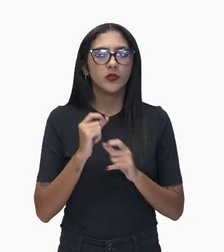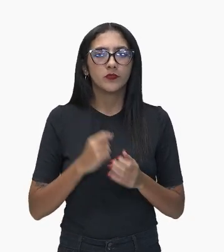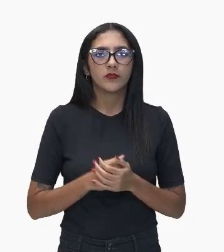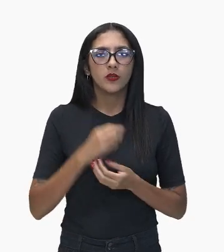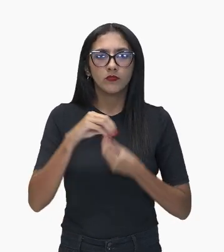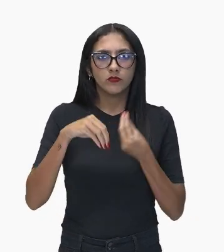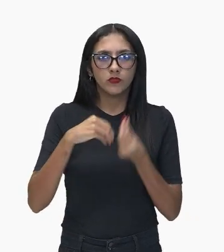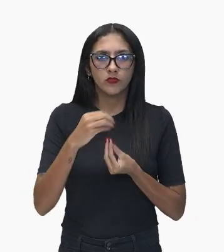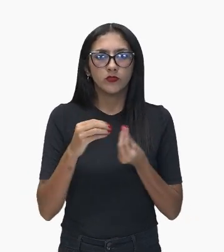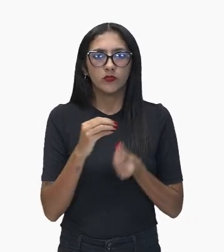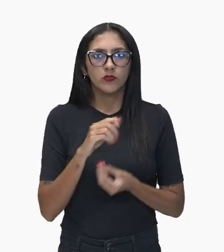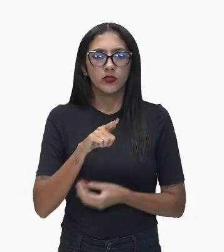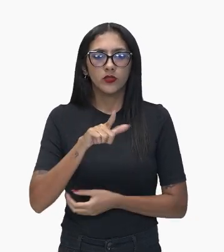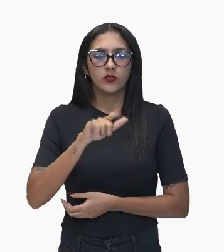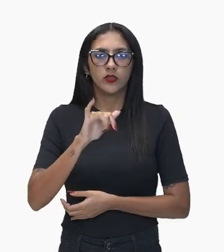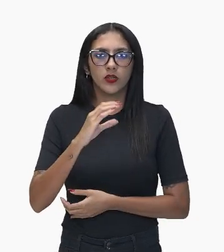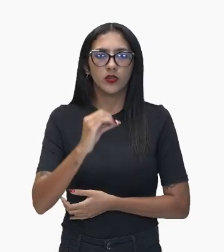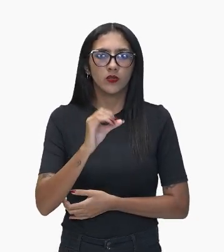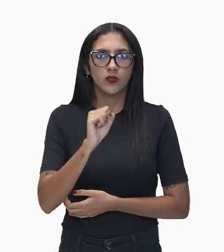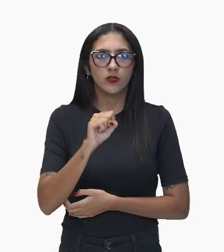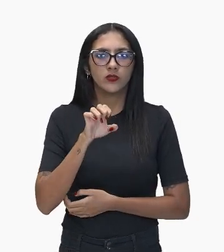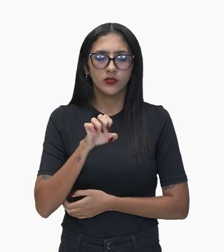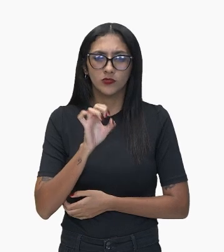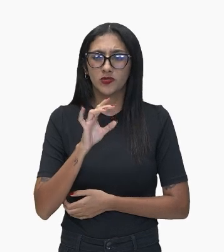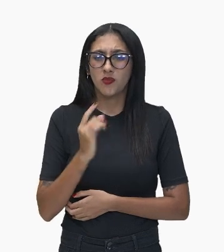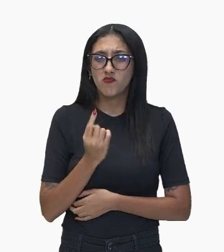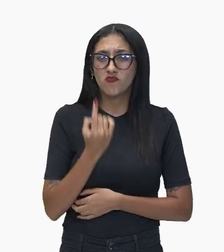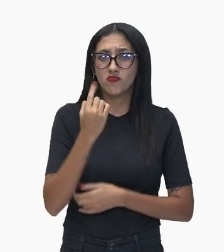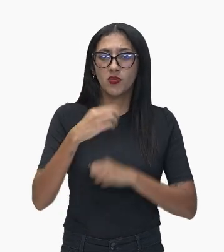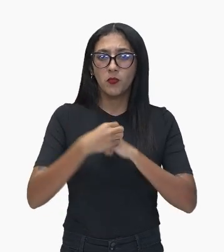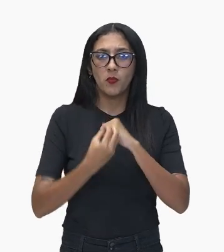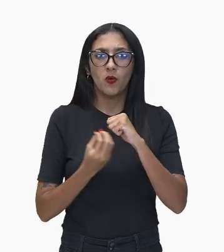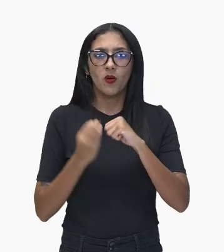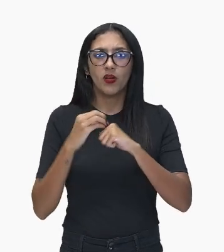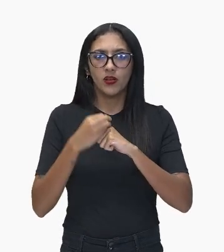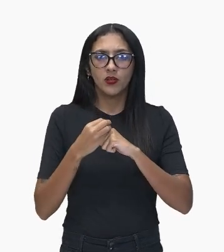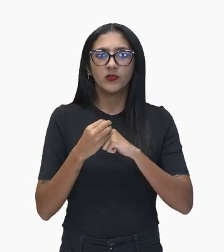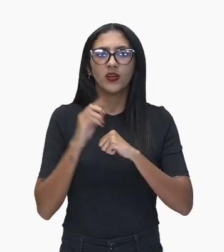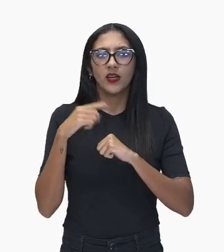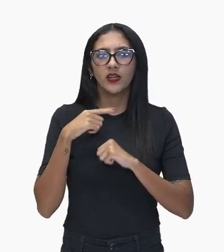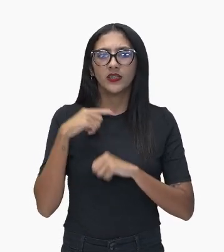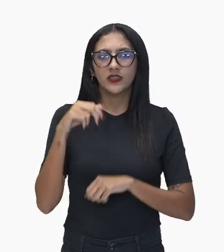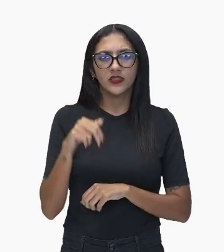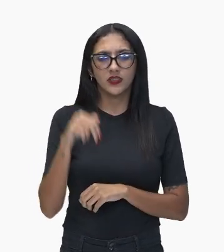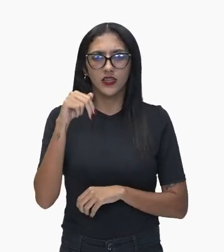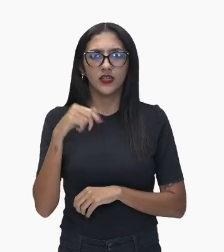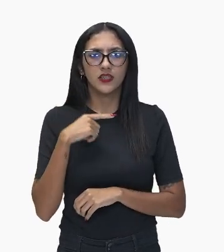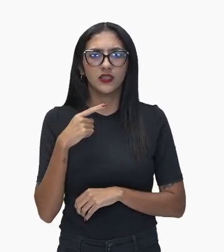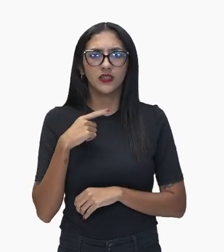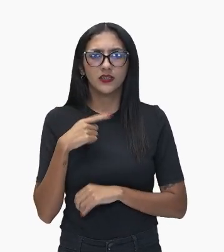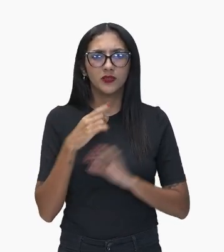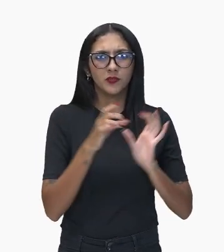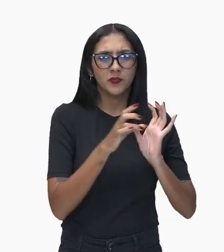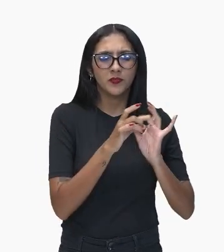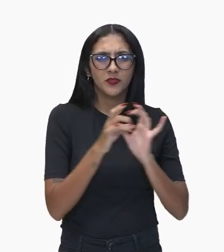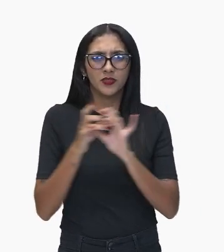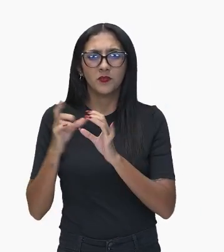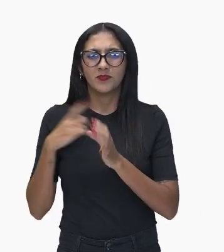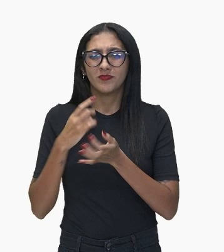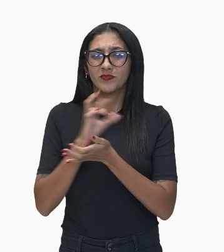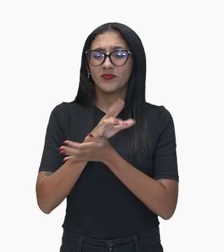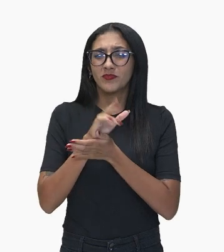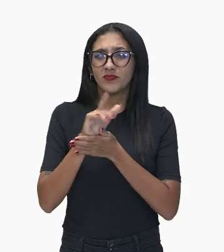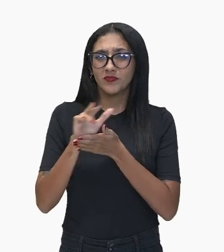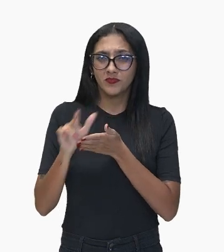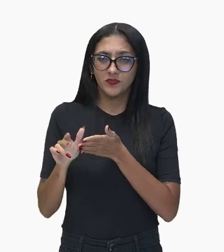em vermelho, uma só molécula de glicose. E esse Nzinho que tem aí é para dizer que tem inúmeras moléculas de